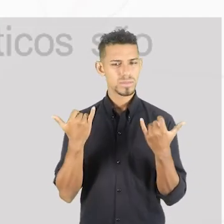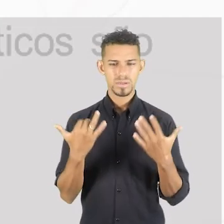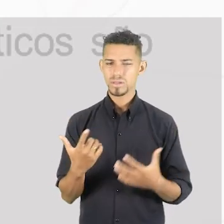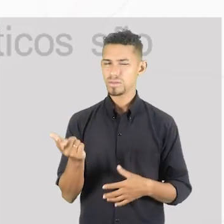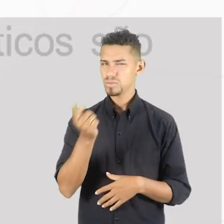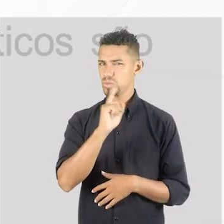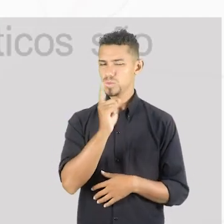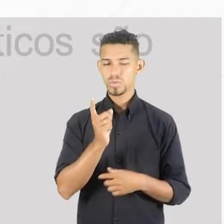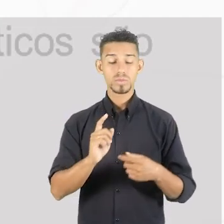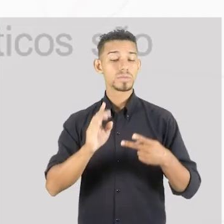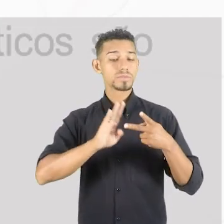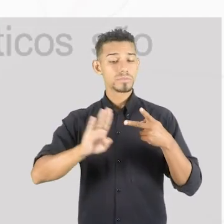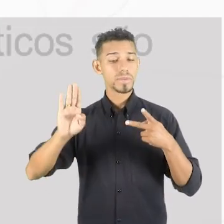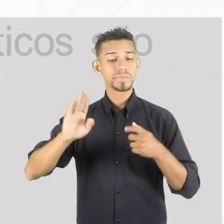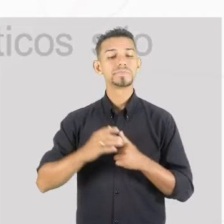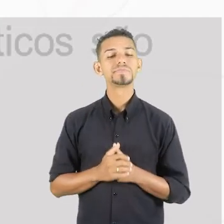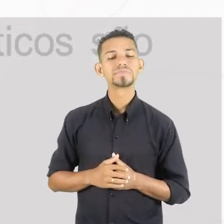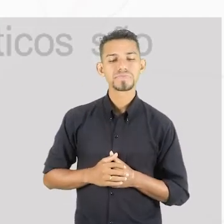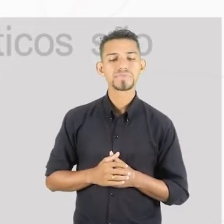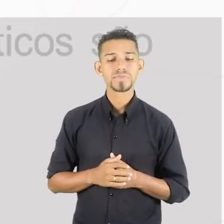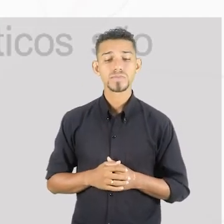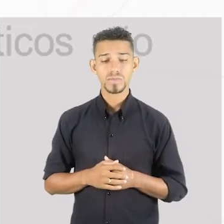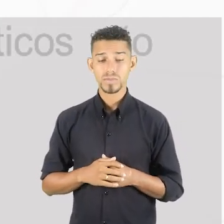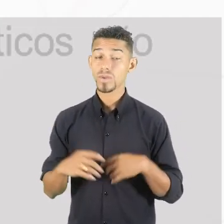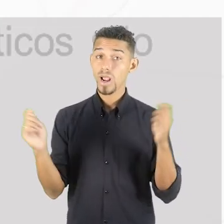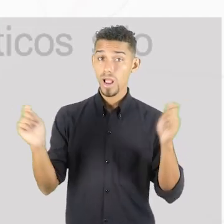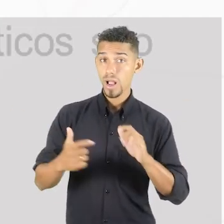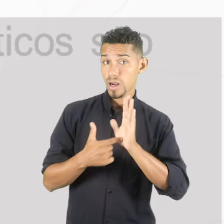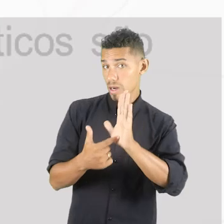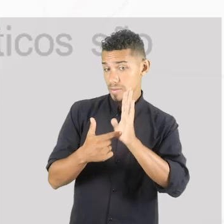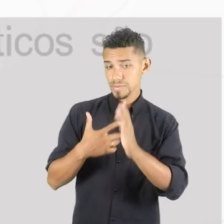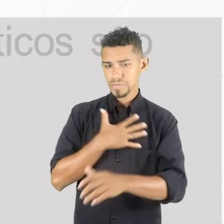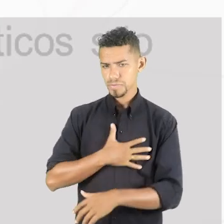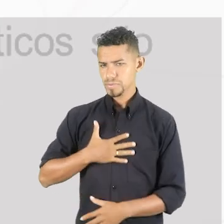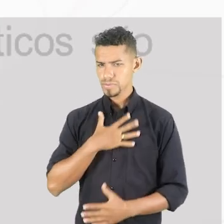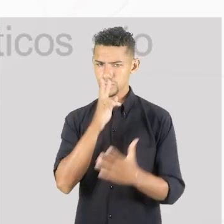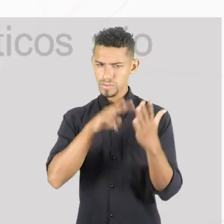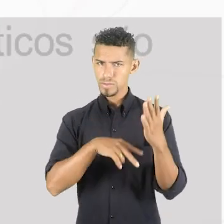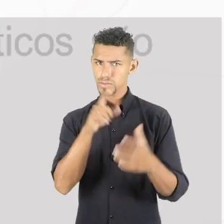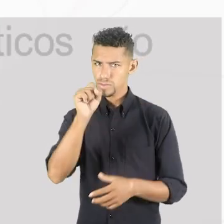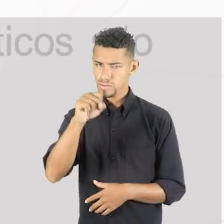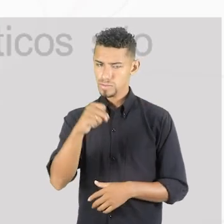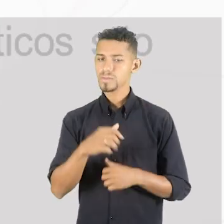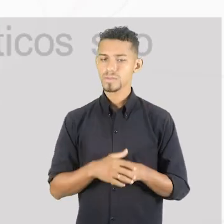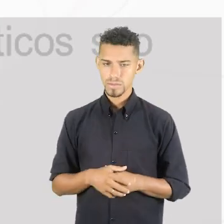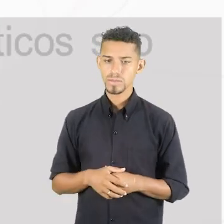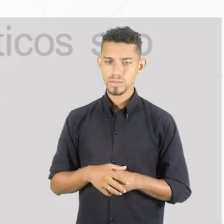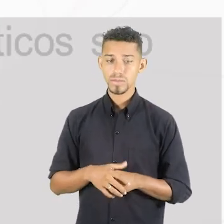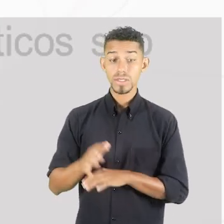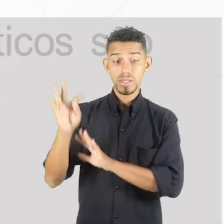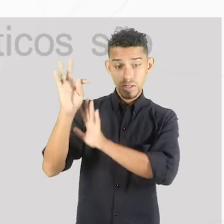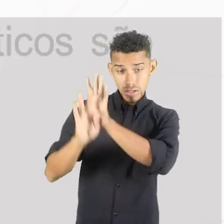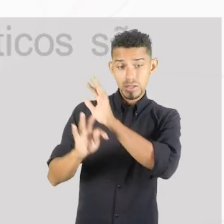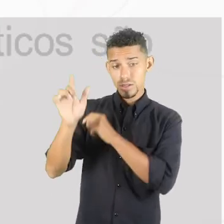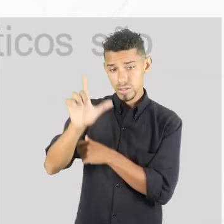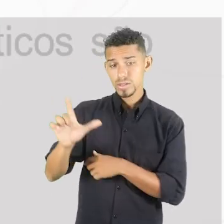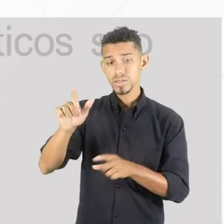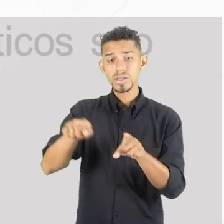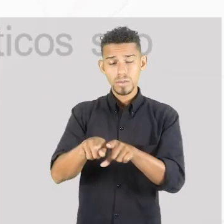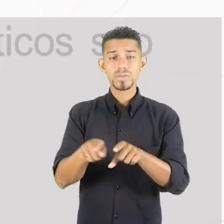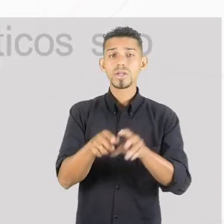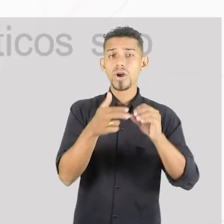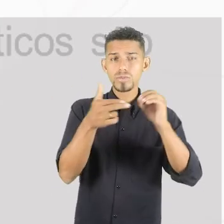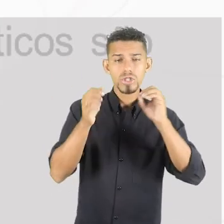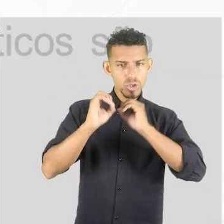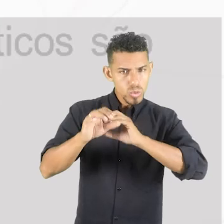isso. Letra B, além de propiciarem o prazer de ler, sim, ela fala isso, textos literários também são objetos